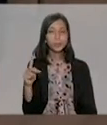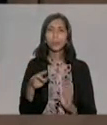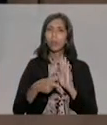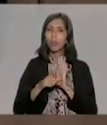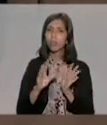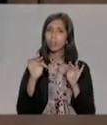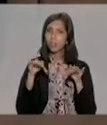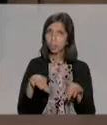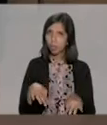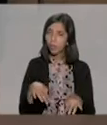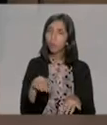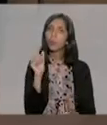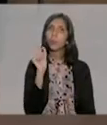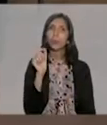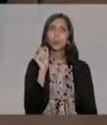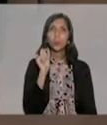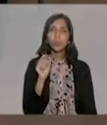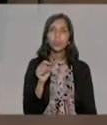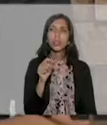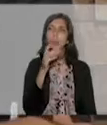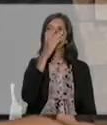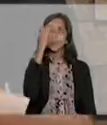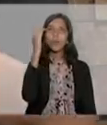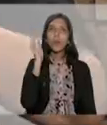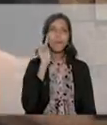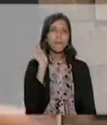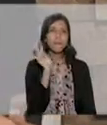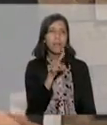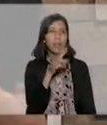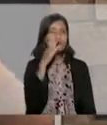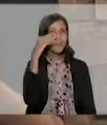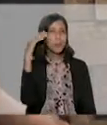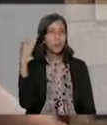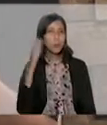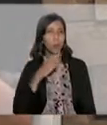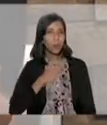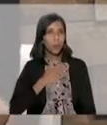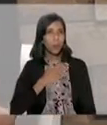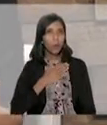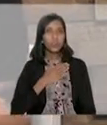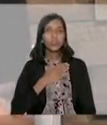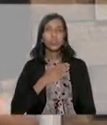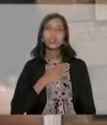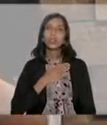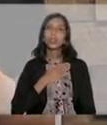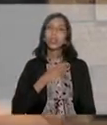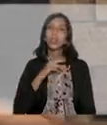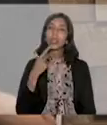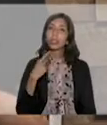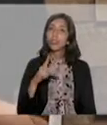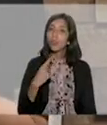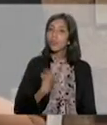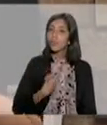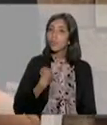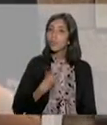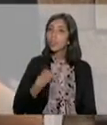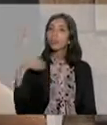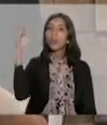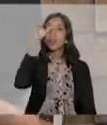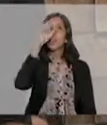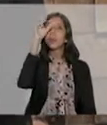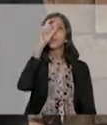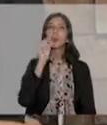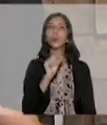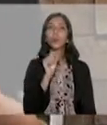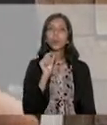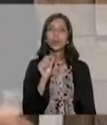faz. Thelma, antes mesmo de terminar, o que o reconhecimento e o sucesso que você alcançou traz para Thelma